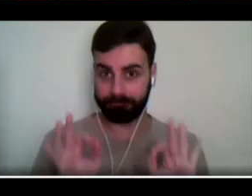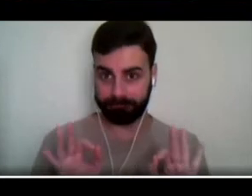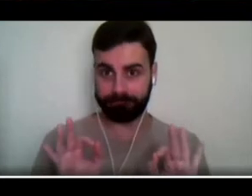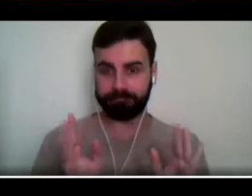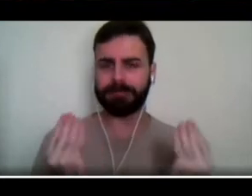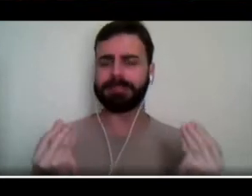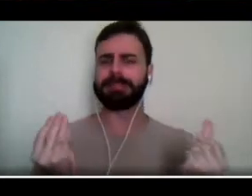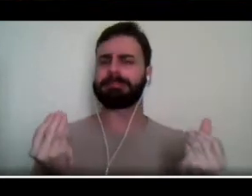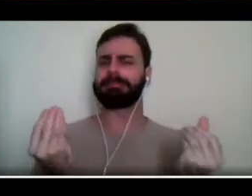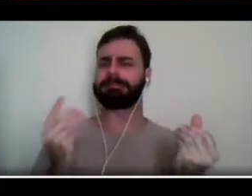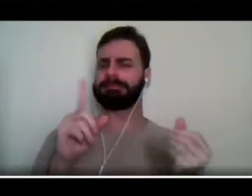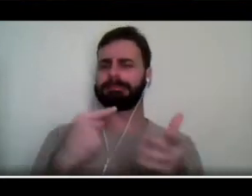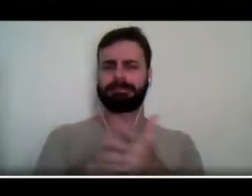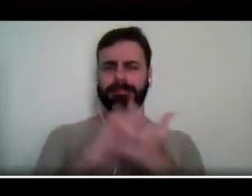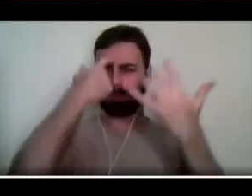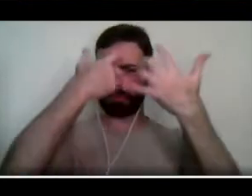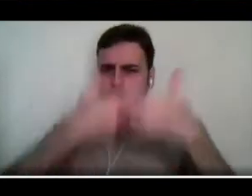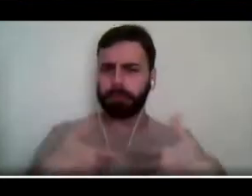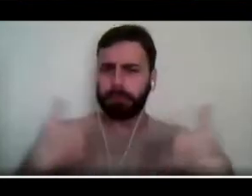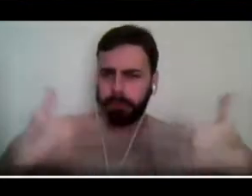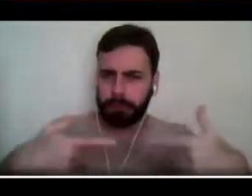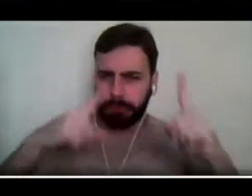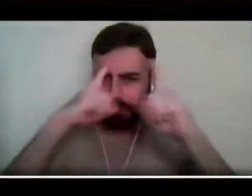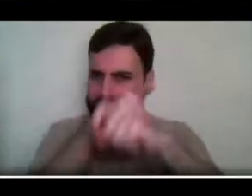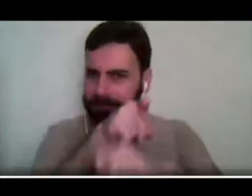professora? Primeiro,